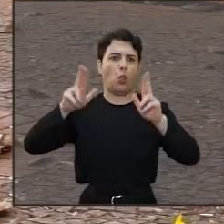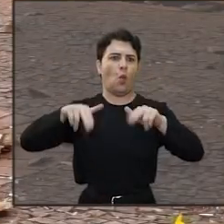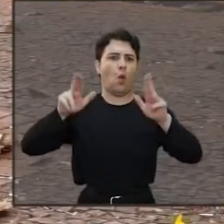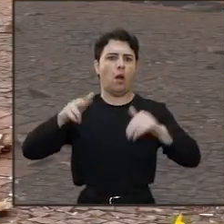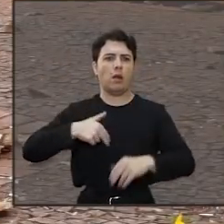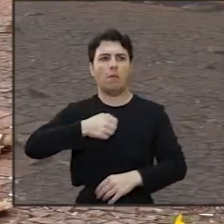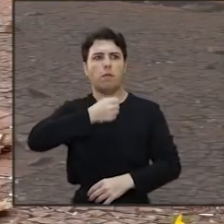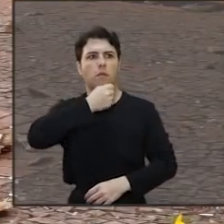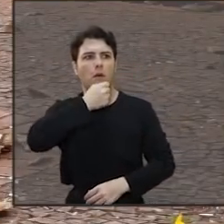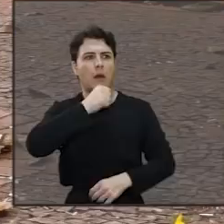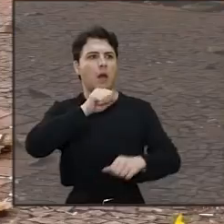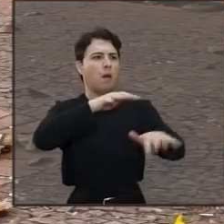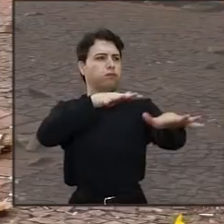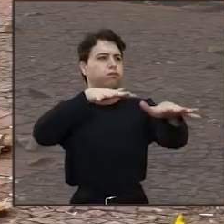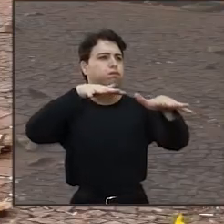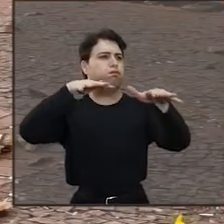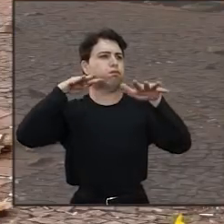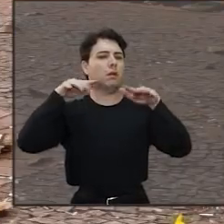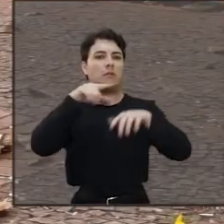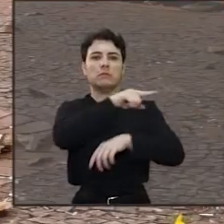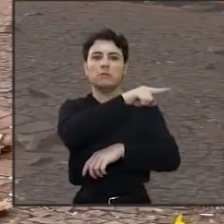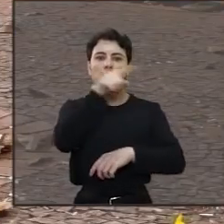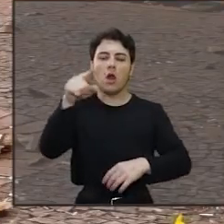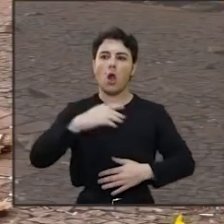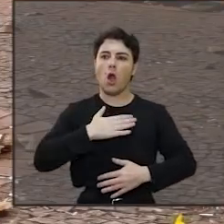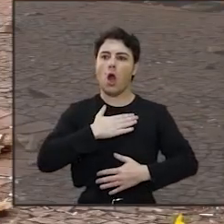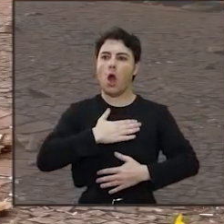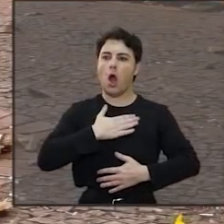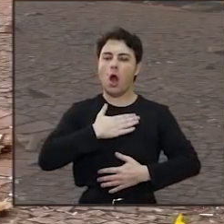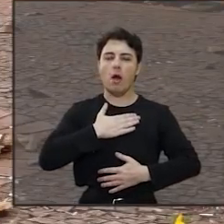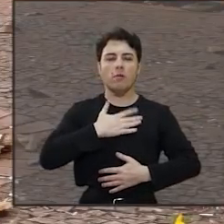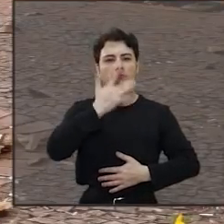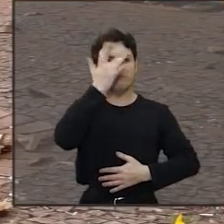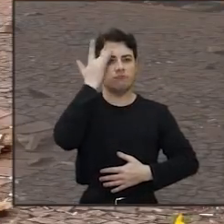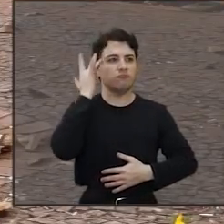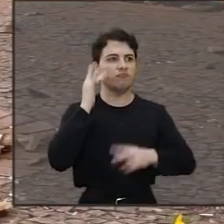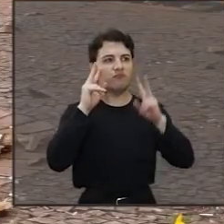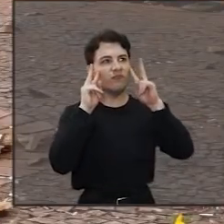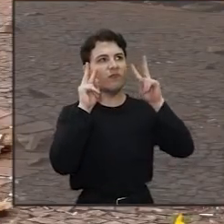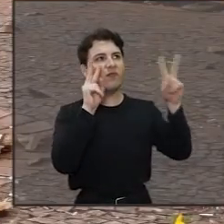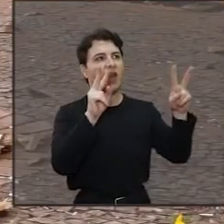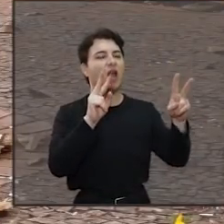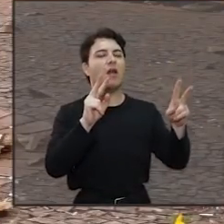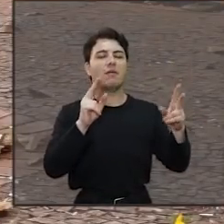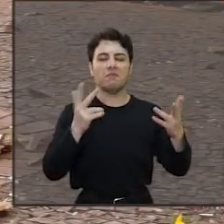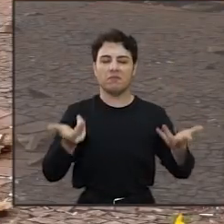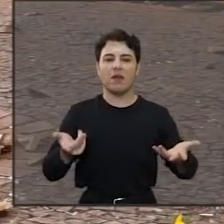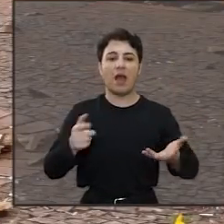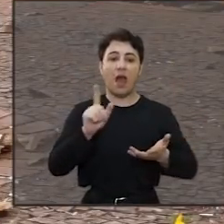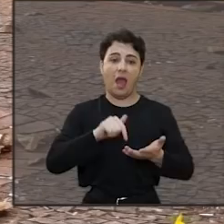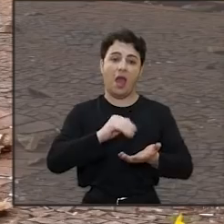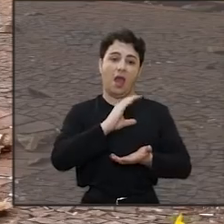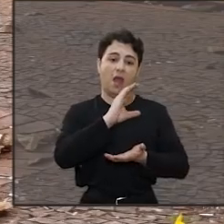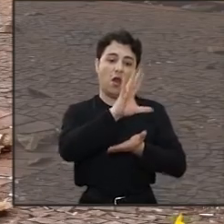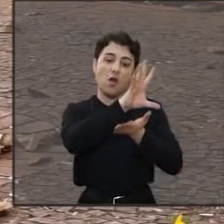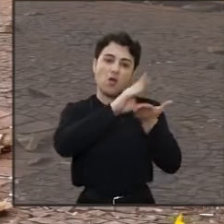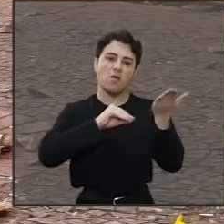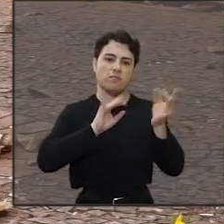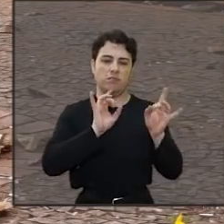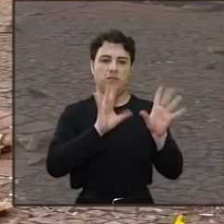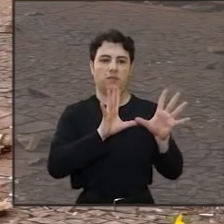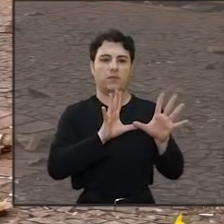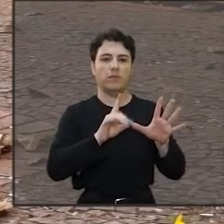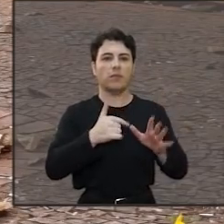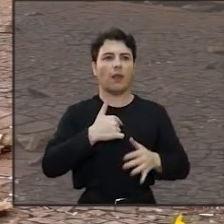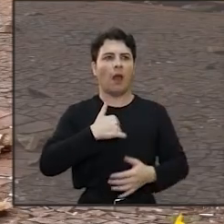gente, eu nunca tinha cantado para tanta gente e tanta gente assim empolgada com a minha manifestação cultural, que era um cover ainda.